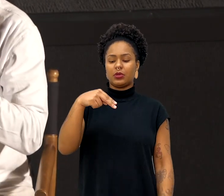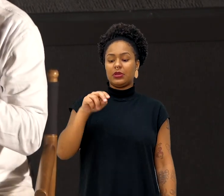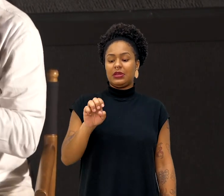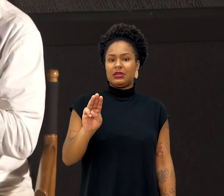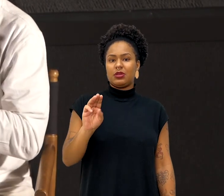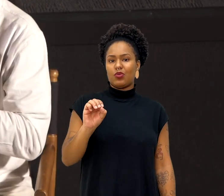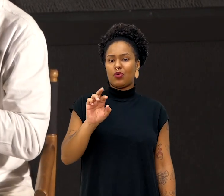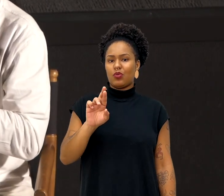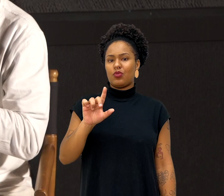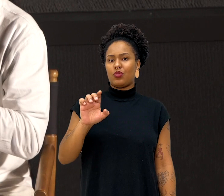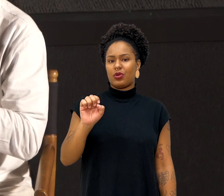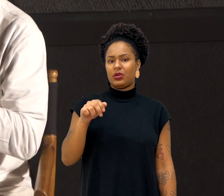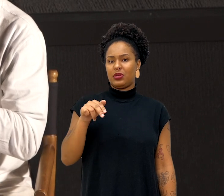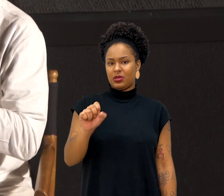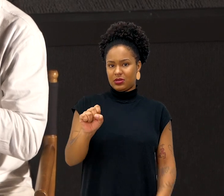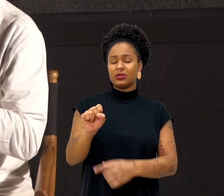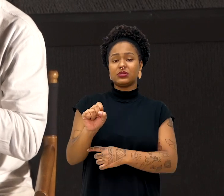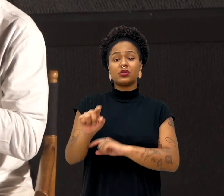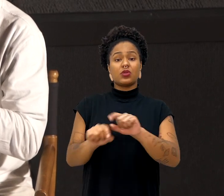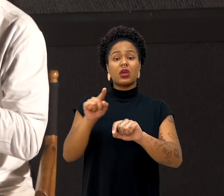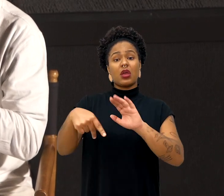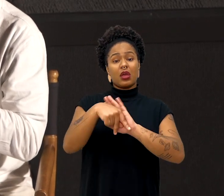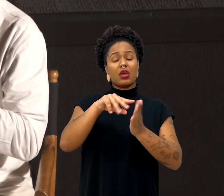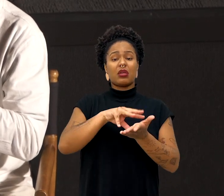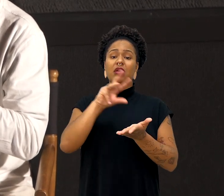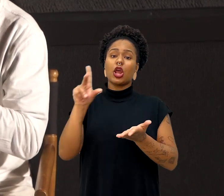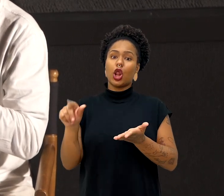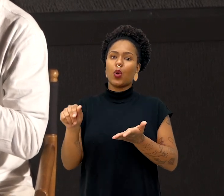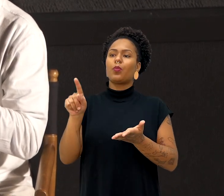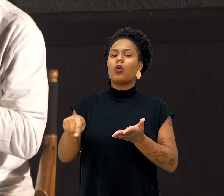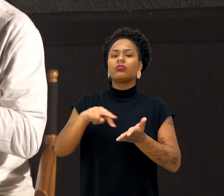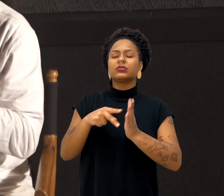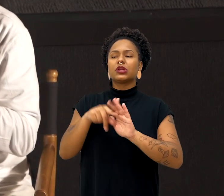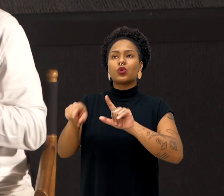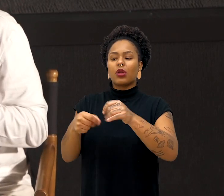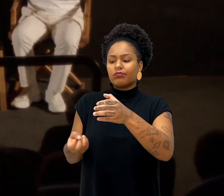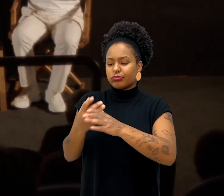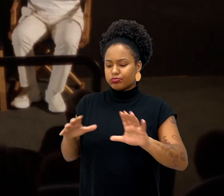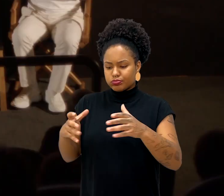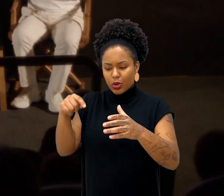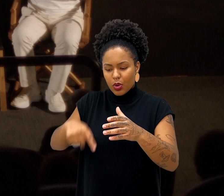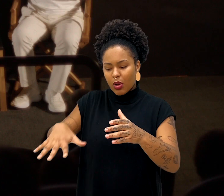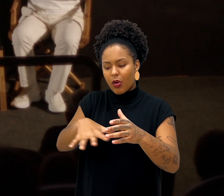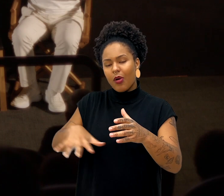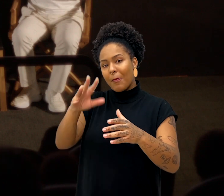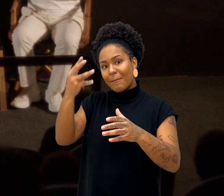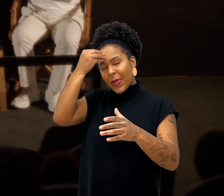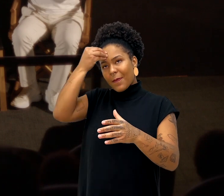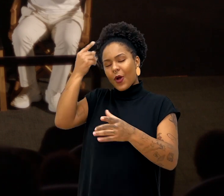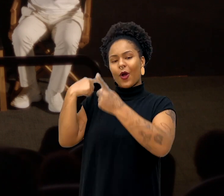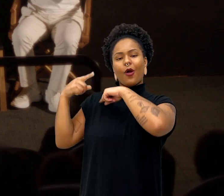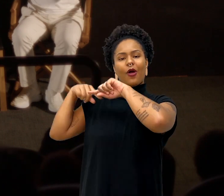Então, o quilombo que se forma, chamado New Orleans, é um quilombo naquilo que